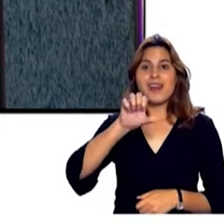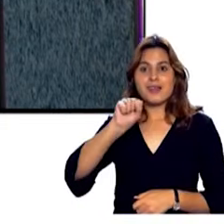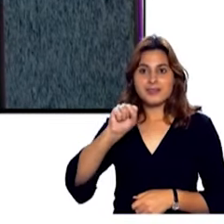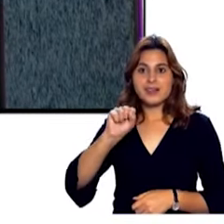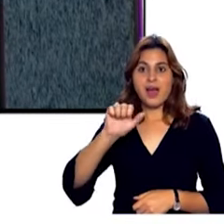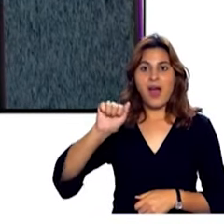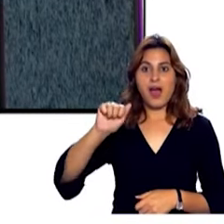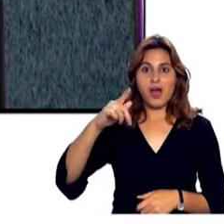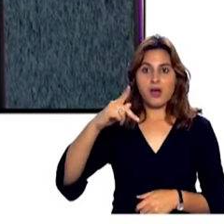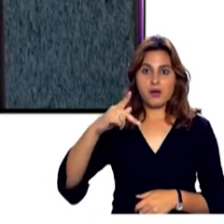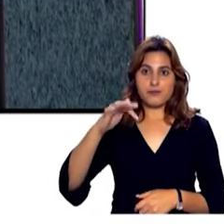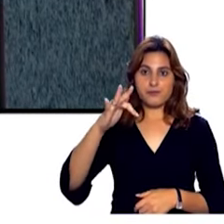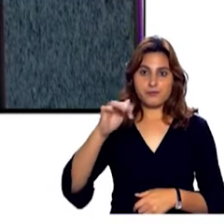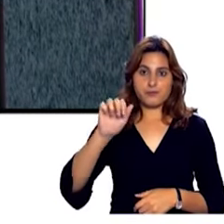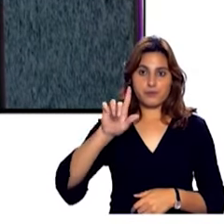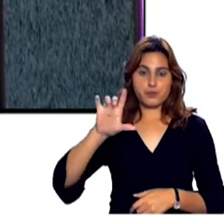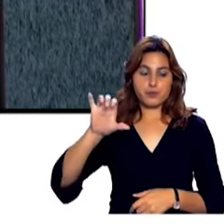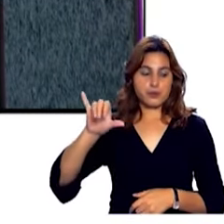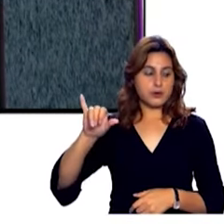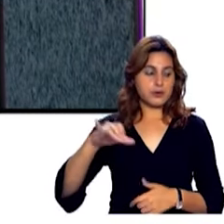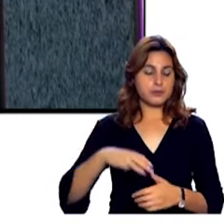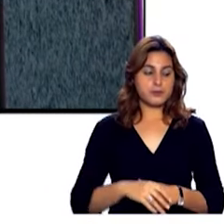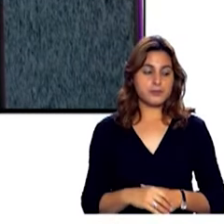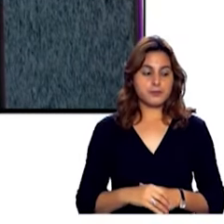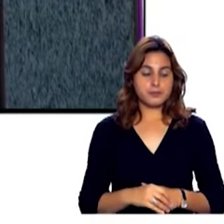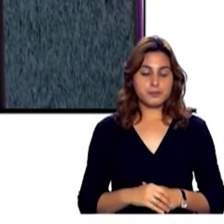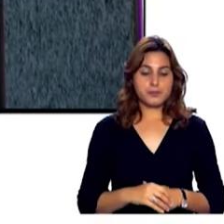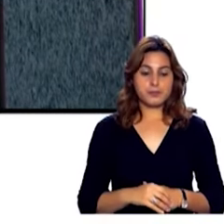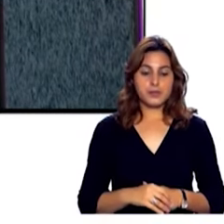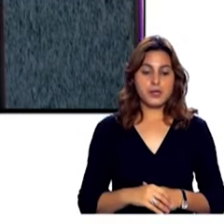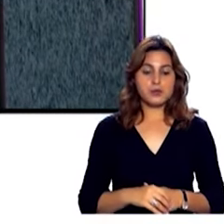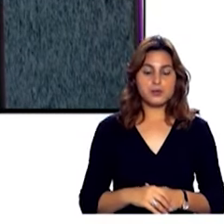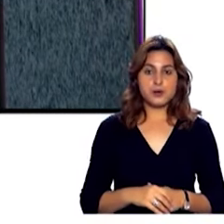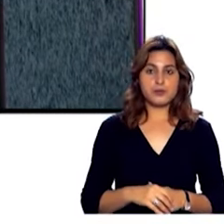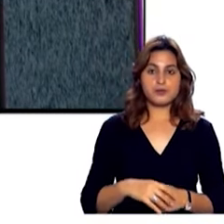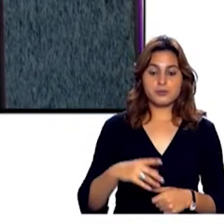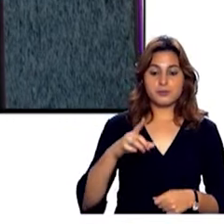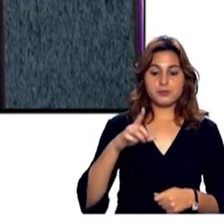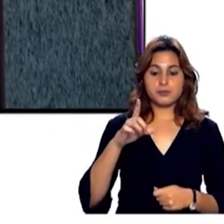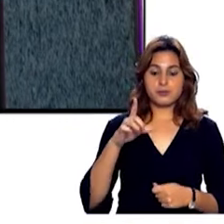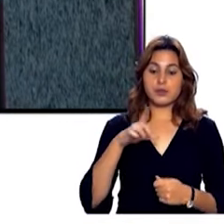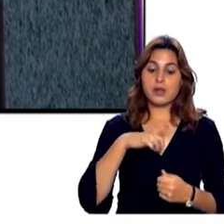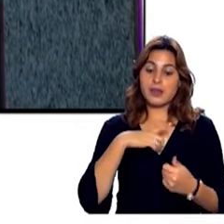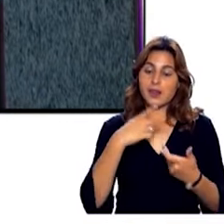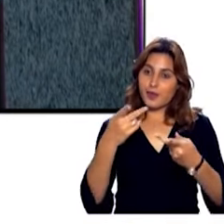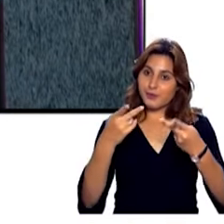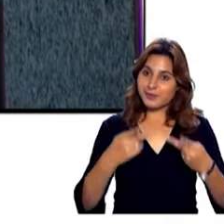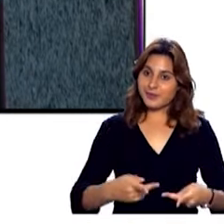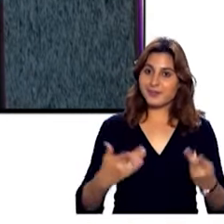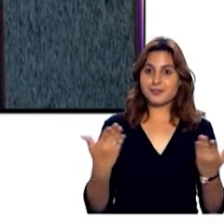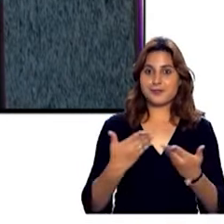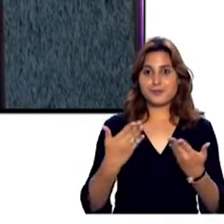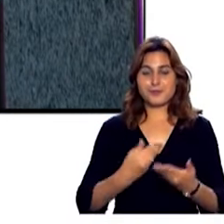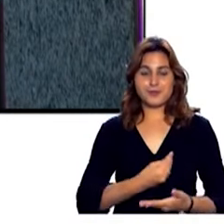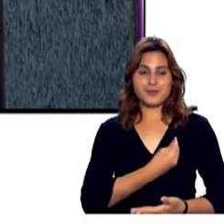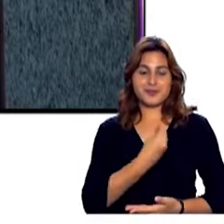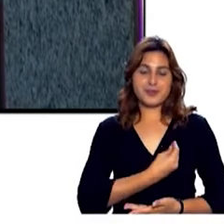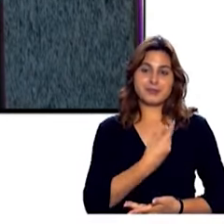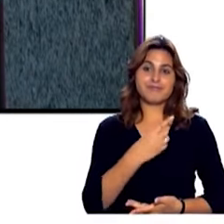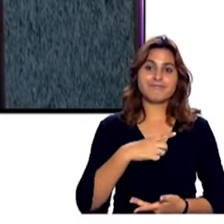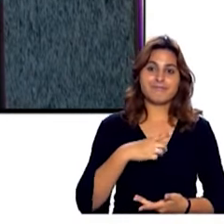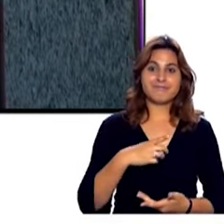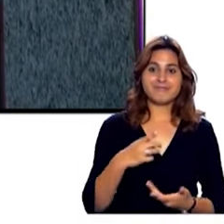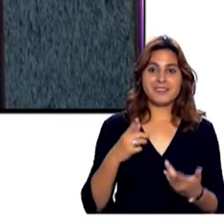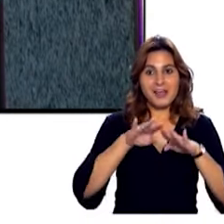professor da da da da Universidade no nosso e eh visitante hoje presente aqui nesse